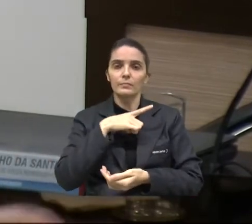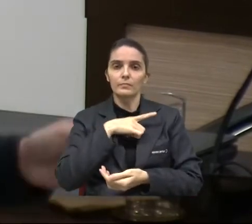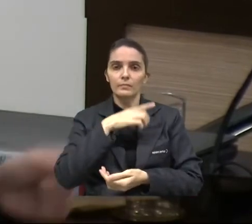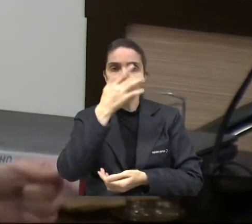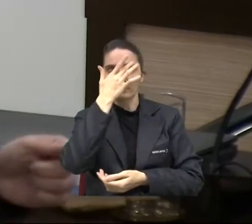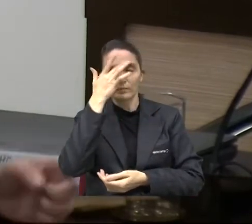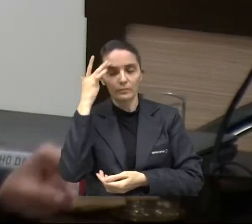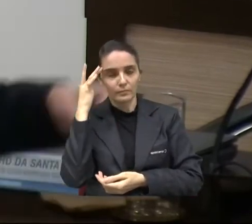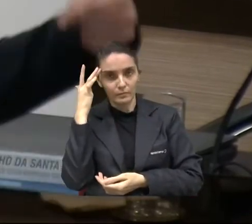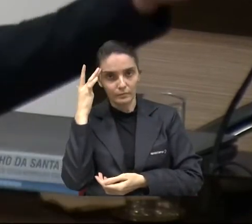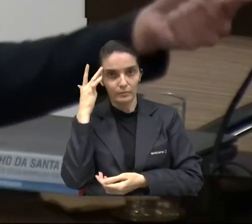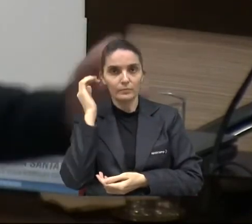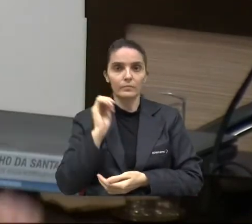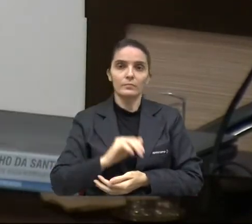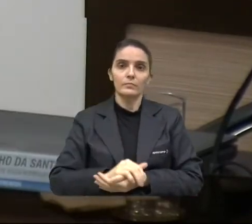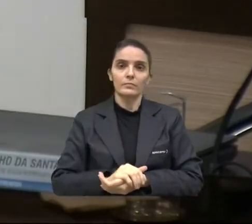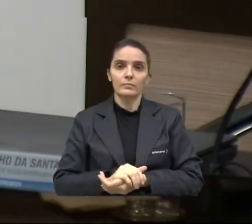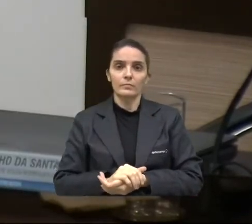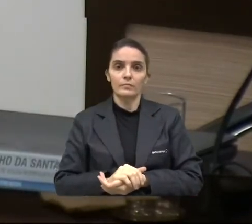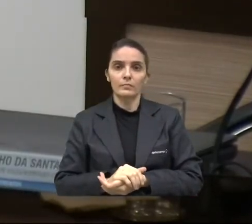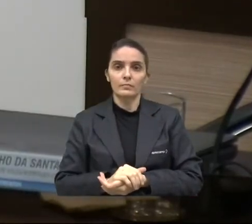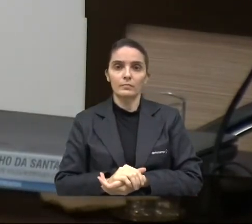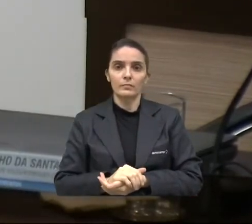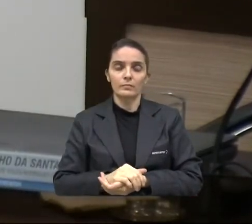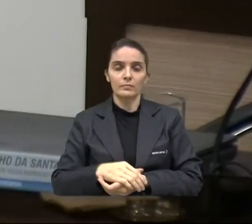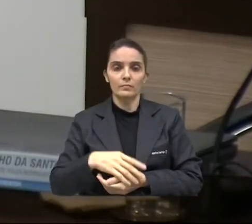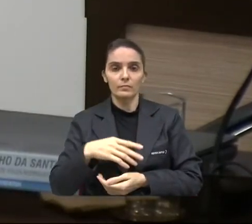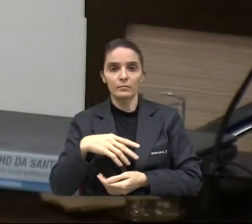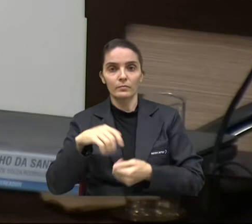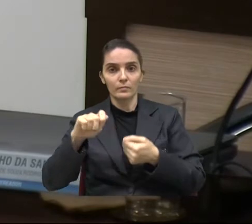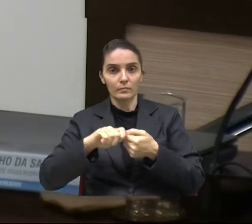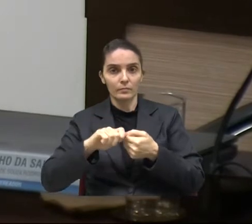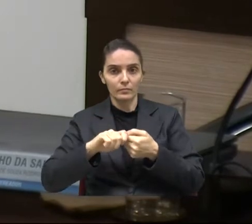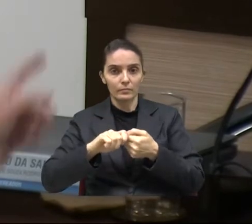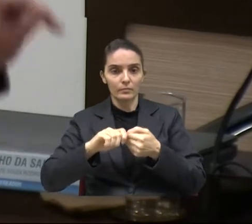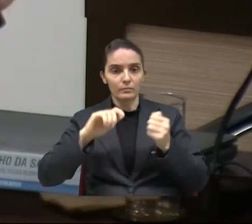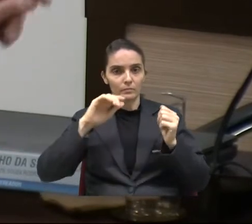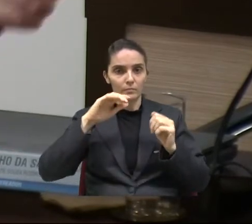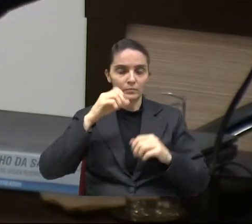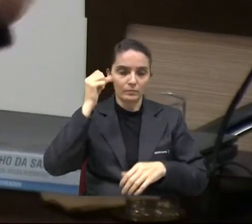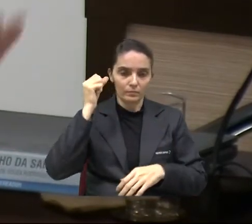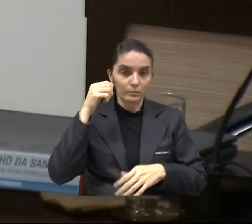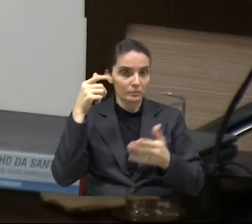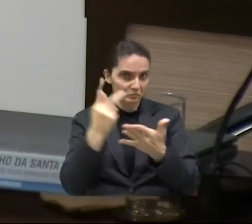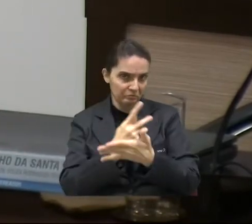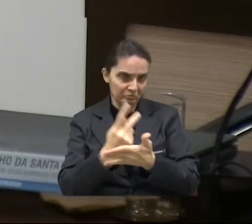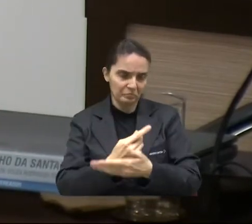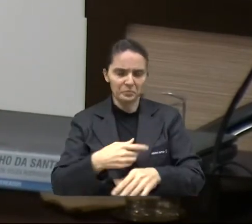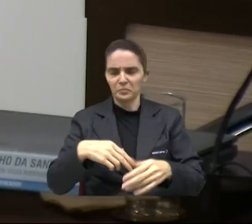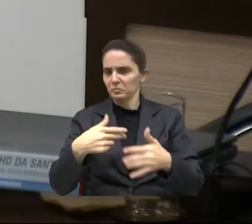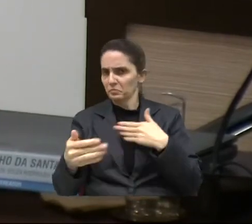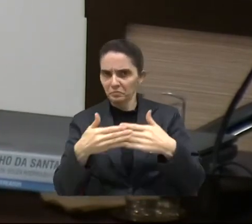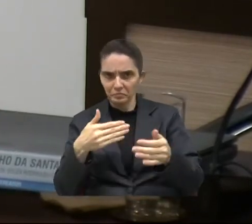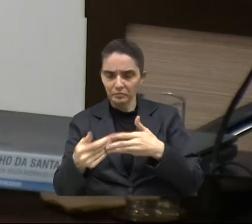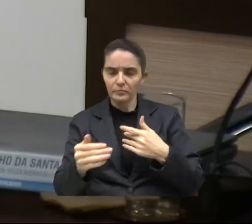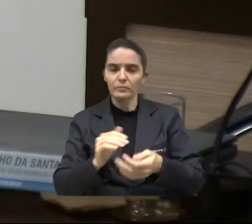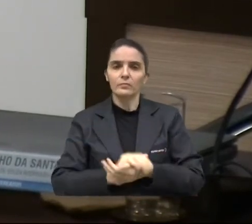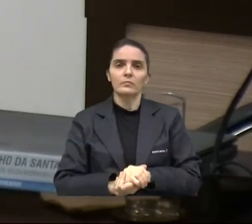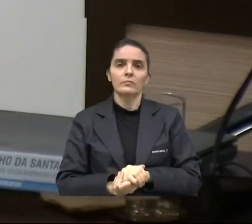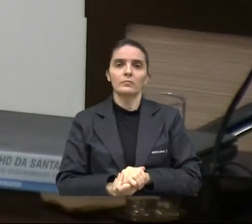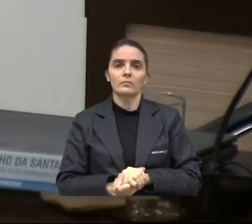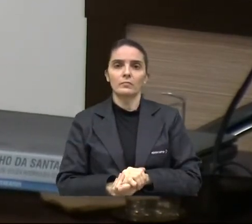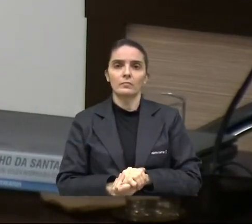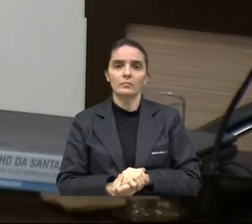nessa situação de vulnerabilidade, vai lá e pratica um crime, ela não deixa de ser criminosa. Ao contrário, ninguém está falando que essa pessoa está isenta